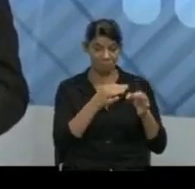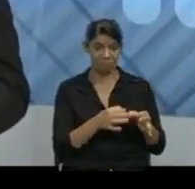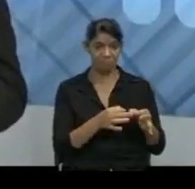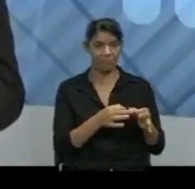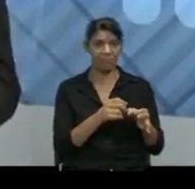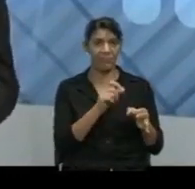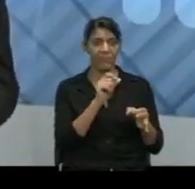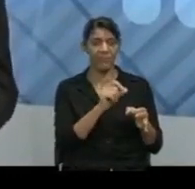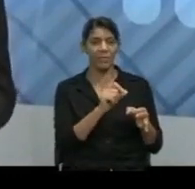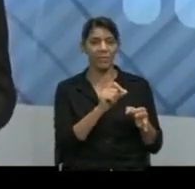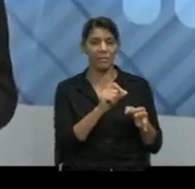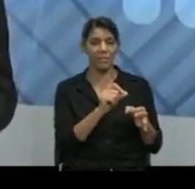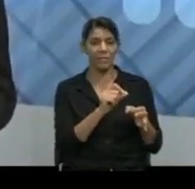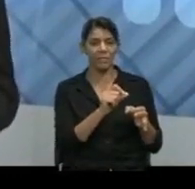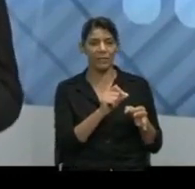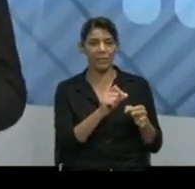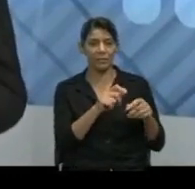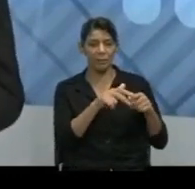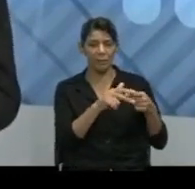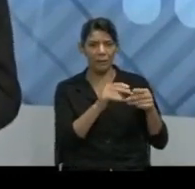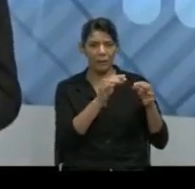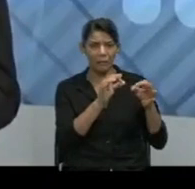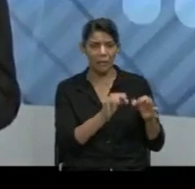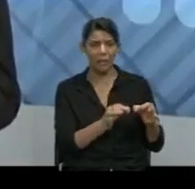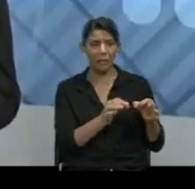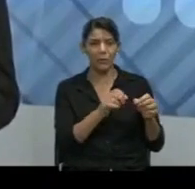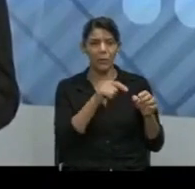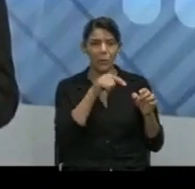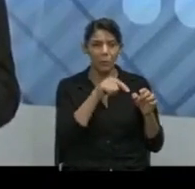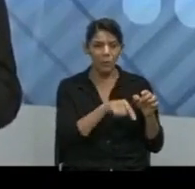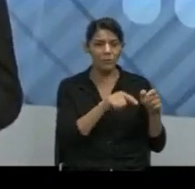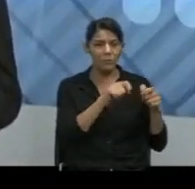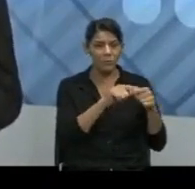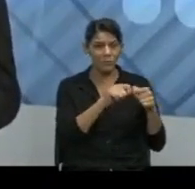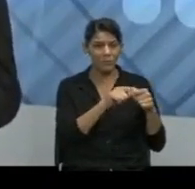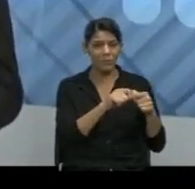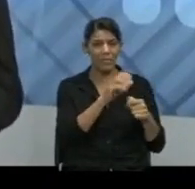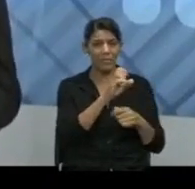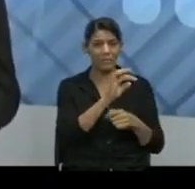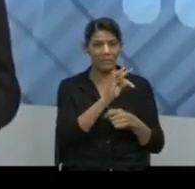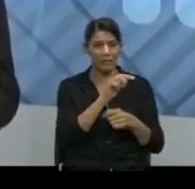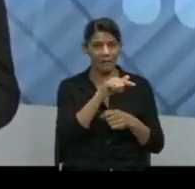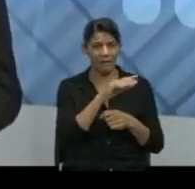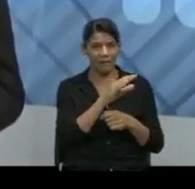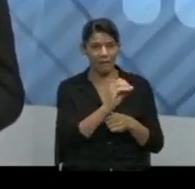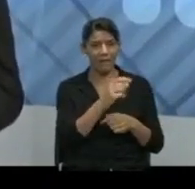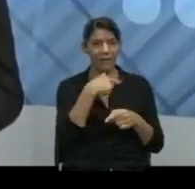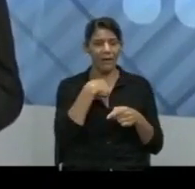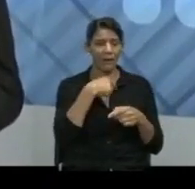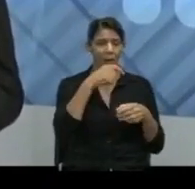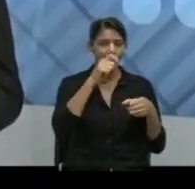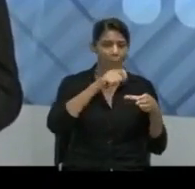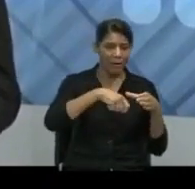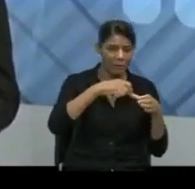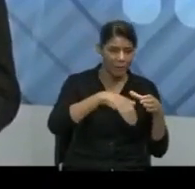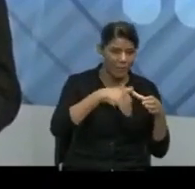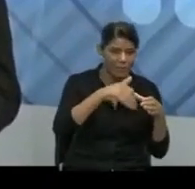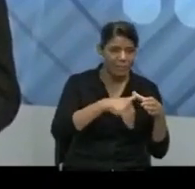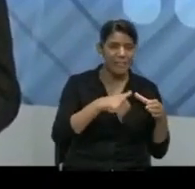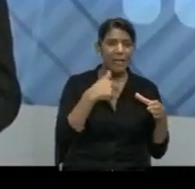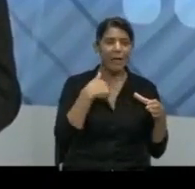maior, né? Dá uma precisão quase que exata do ponto onde deve ser feita a estaca, onde vai ser feita a perfuração,